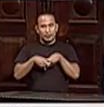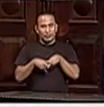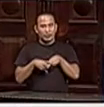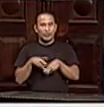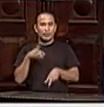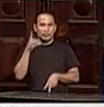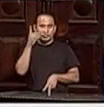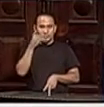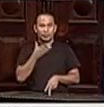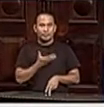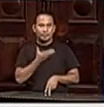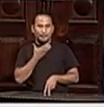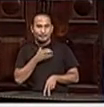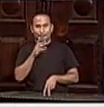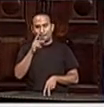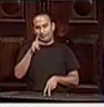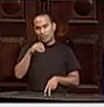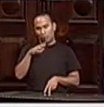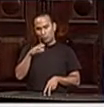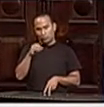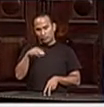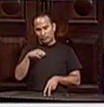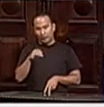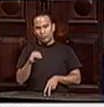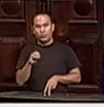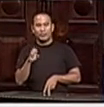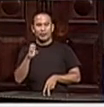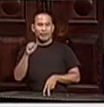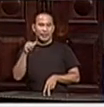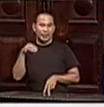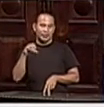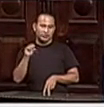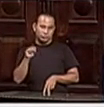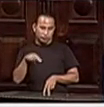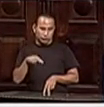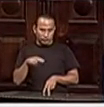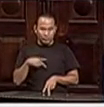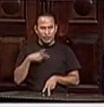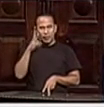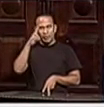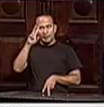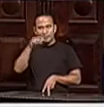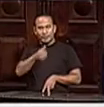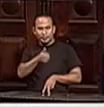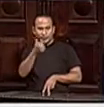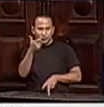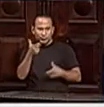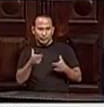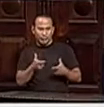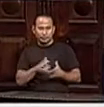Jorge Pisciani, Paulo Melo e Edson Albertassi. Elencando, em primeiro lugar,